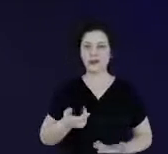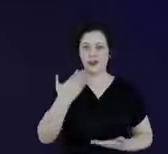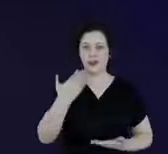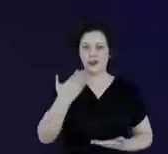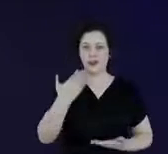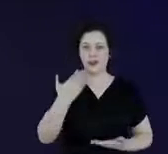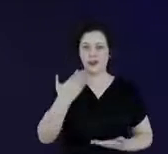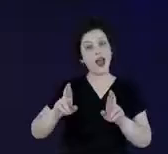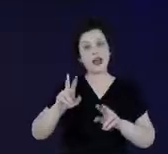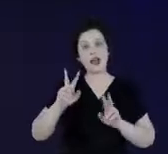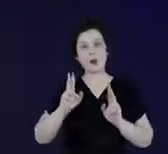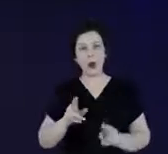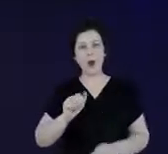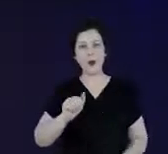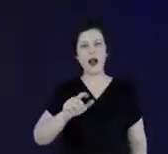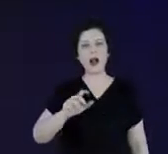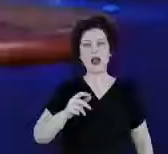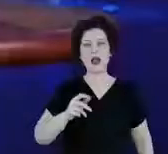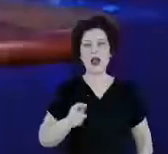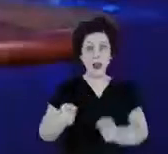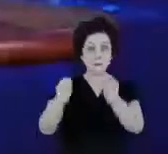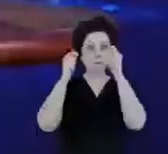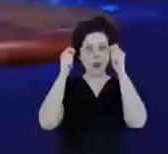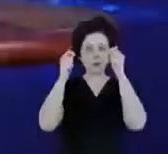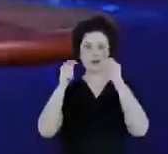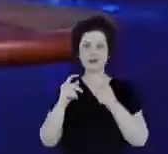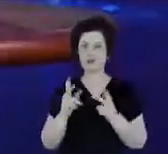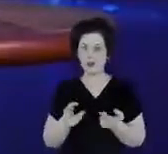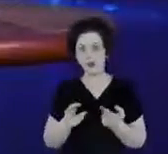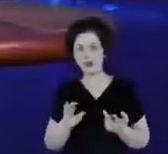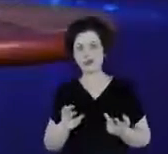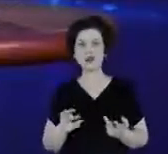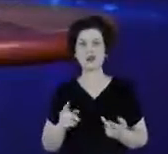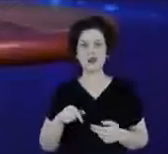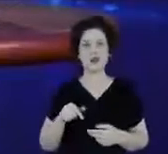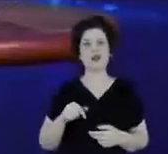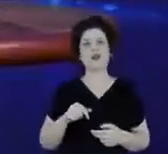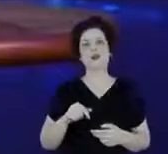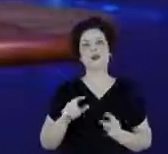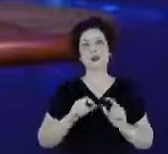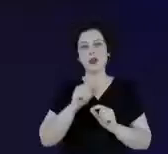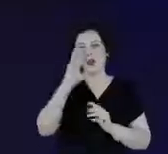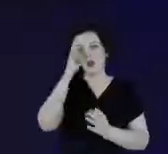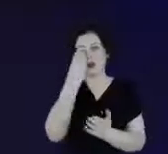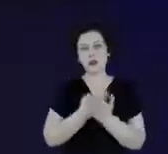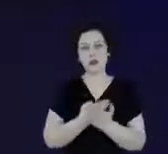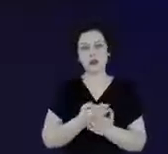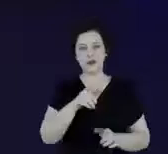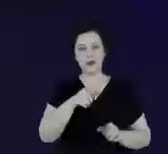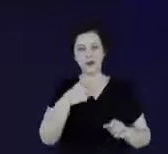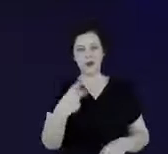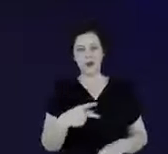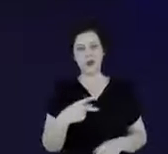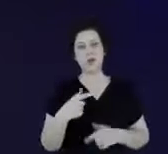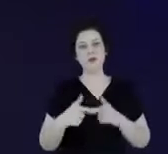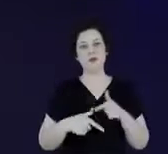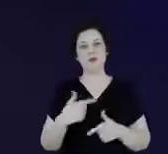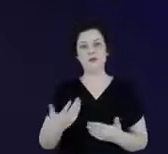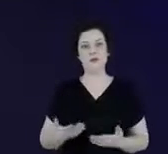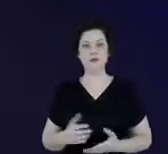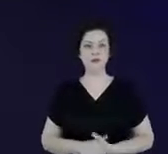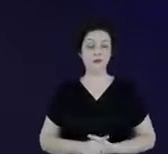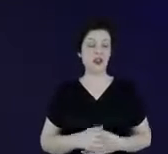fazer aposta né interessante que é uma marca o seu maior ativo vai ser só reputação né perfeito deles tá